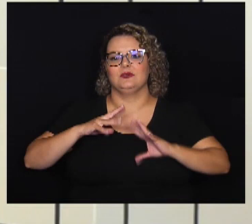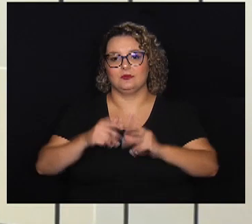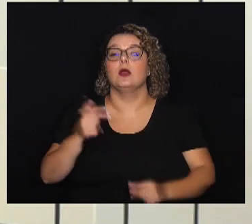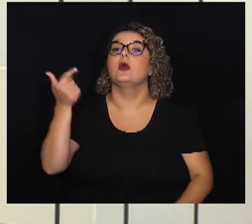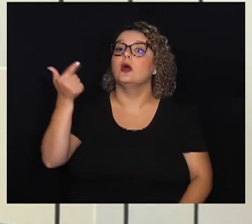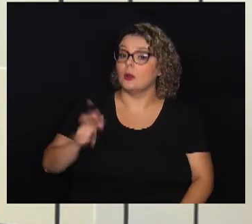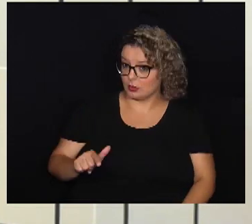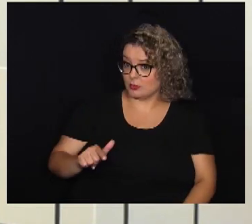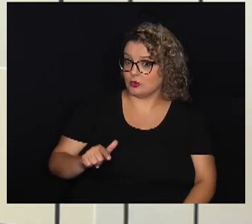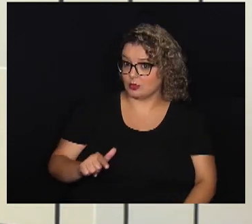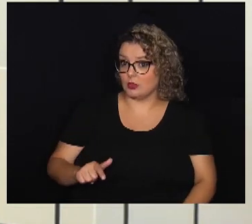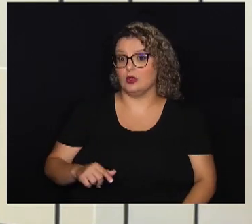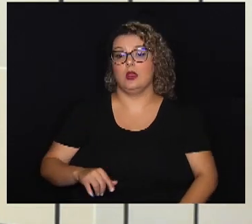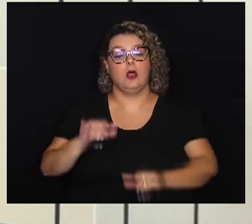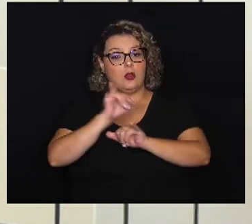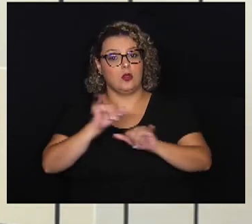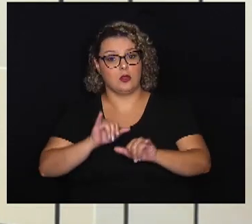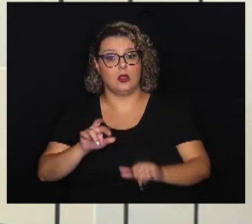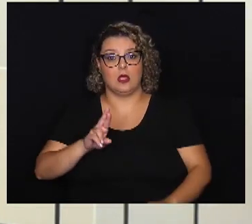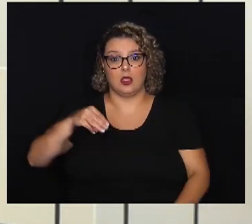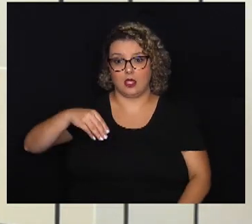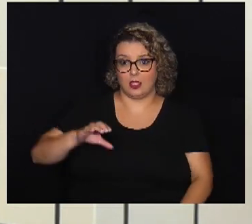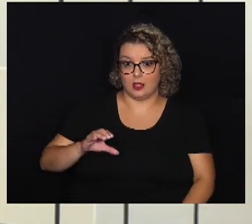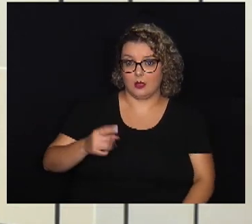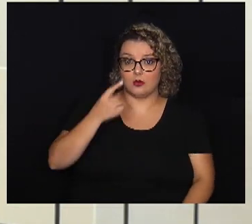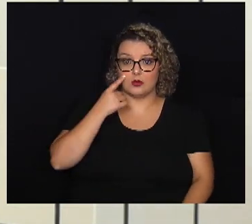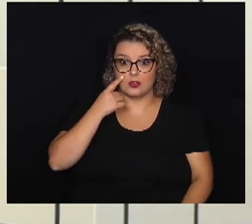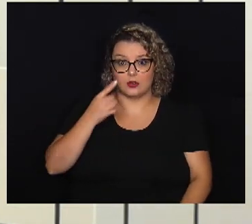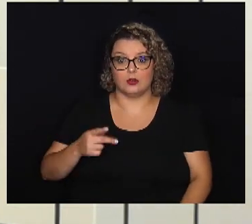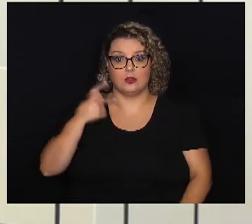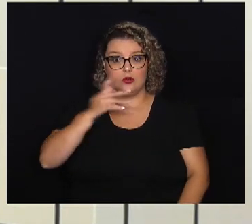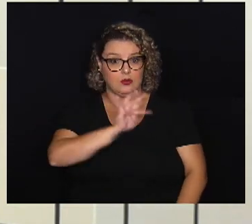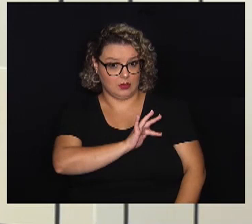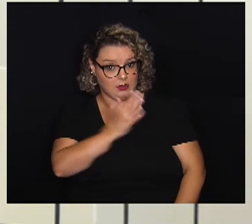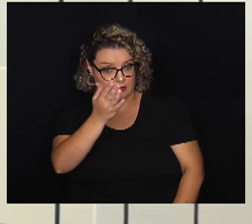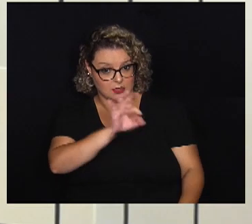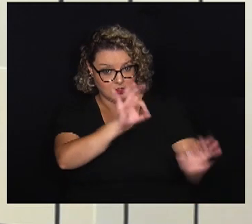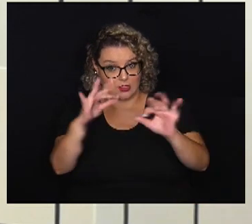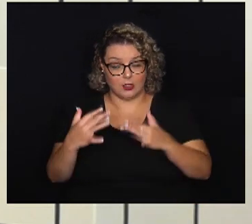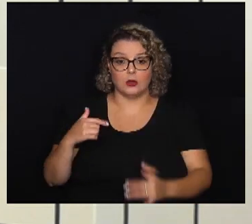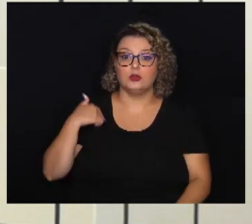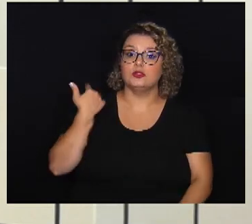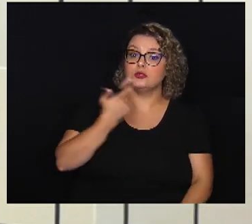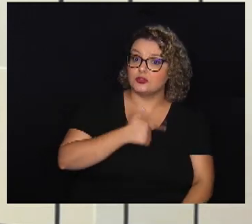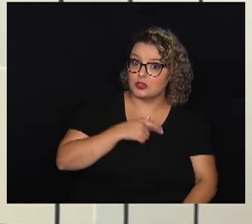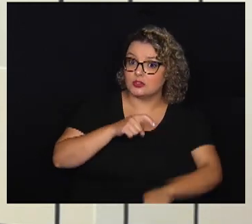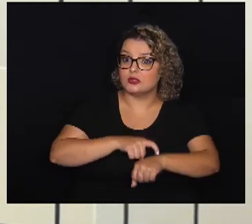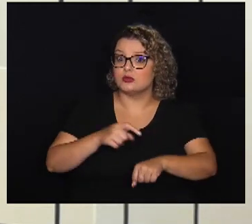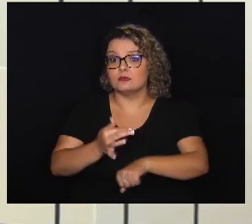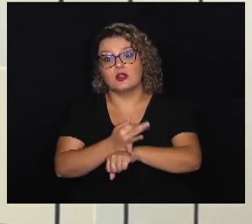E a gente não para, viu? A gente vai com as notícias da Metrópole de Campinas. Olha só, vereador, e você que está nos acompanhando. Nós estamos em época de